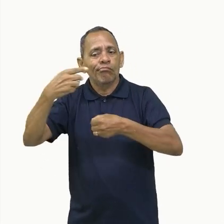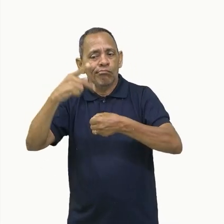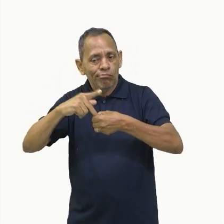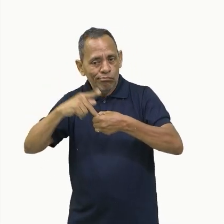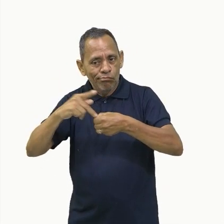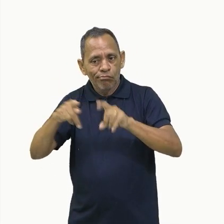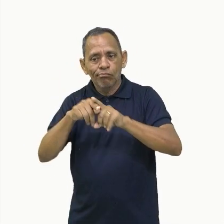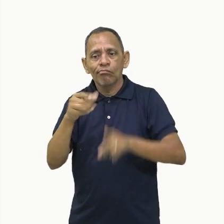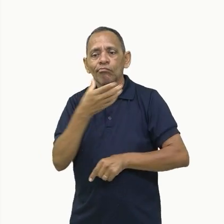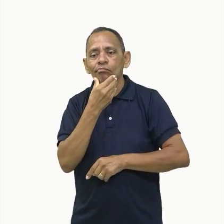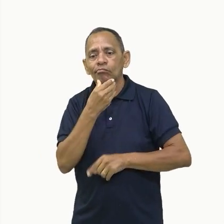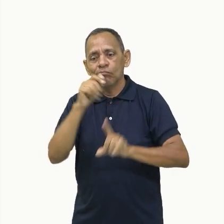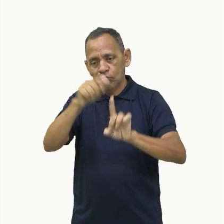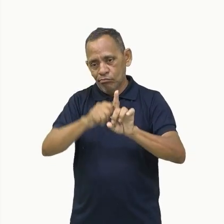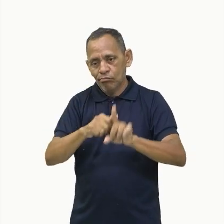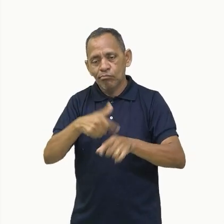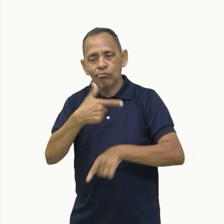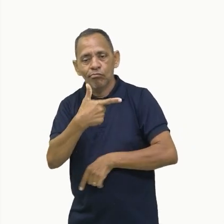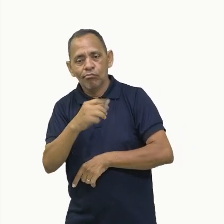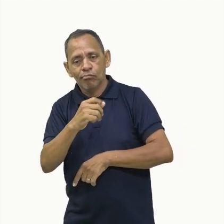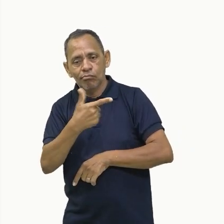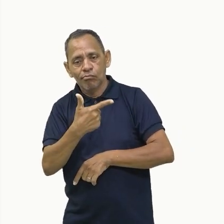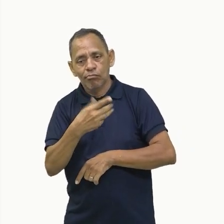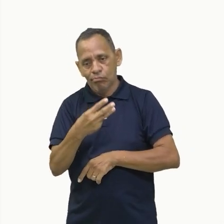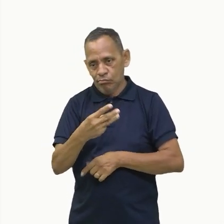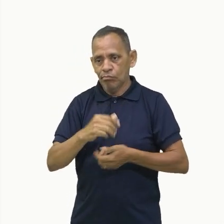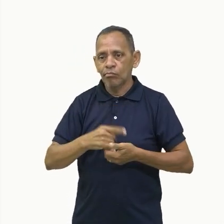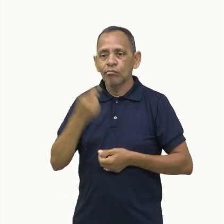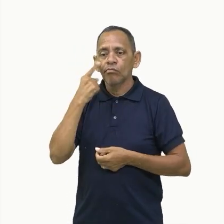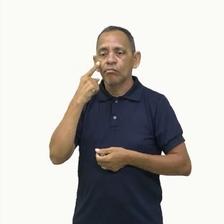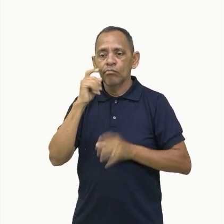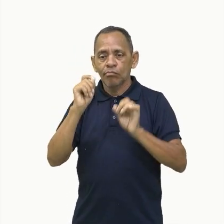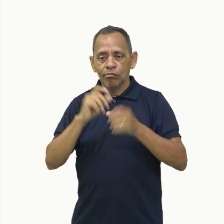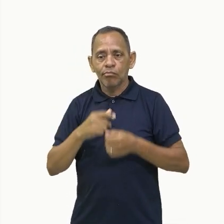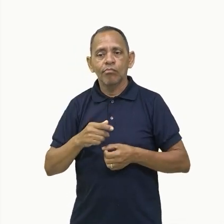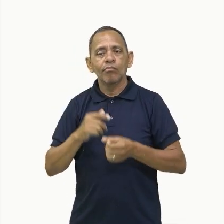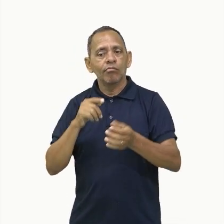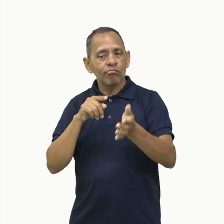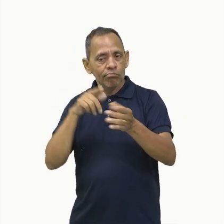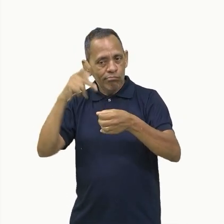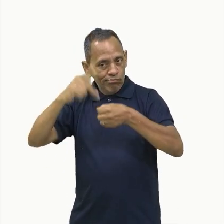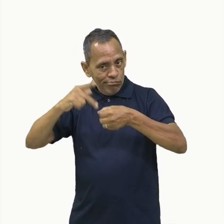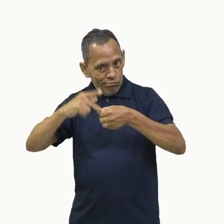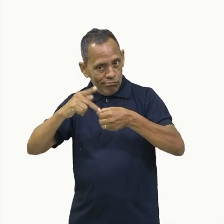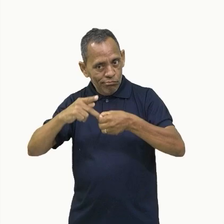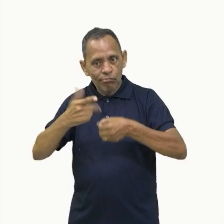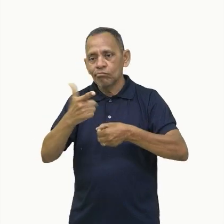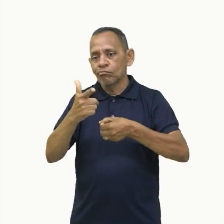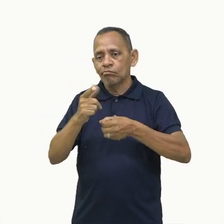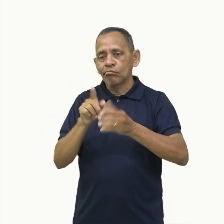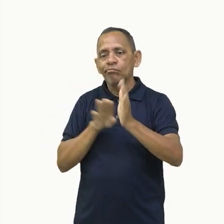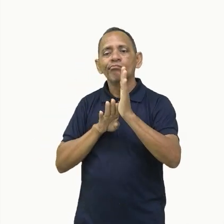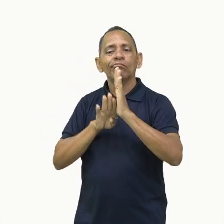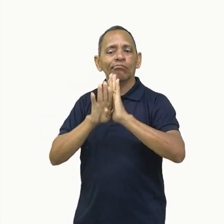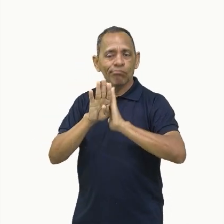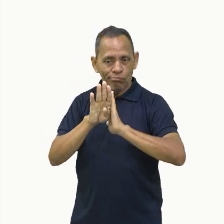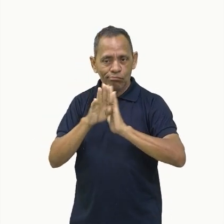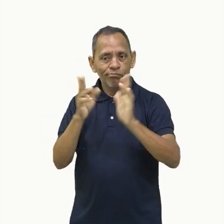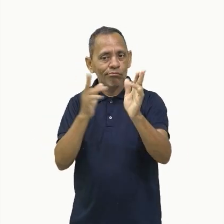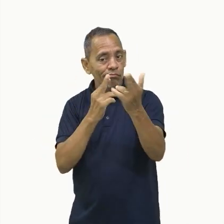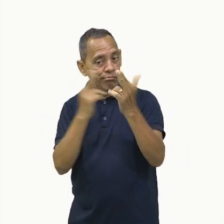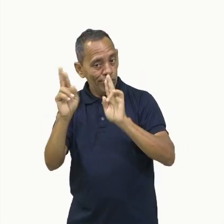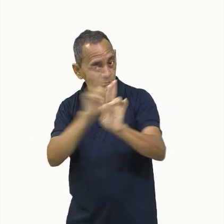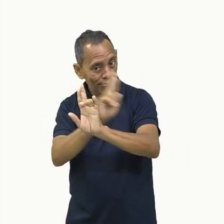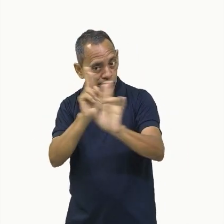dezembro de 2023. Então, a gente observa que o petróleo, né, ele não teve tanta alta em relação a dezembro de